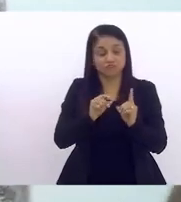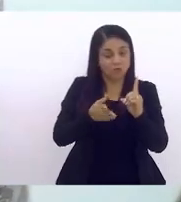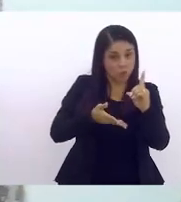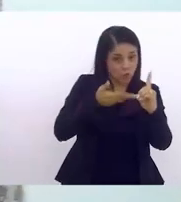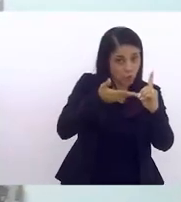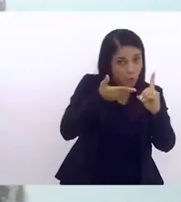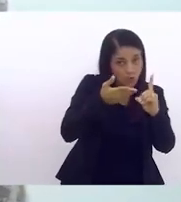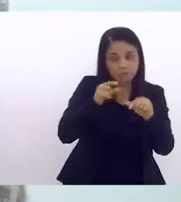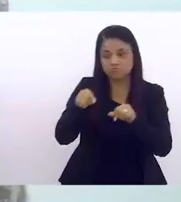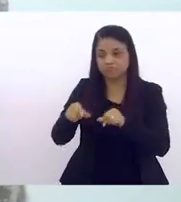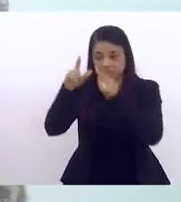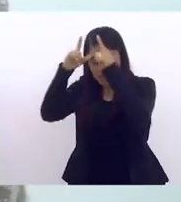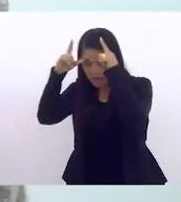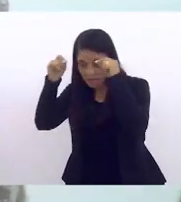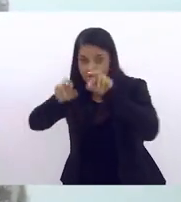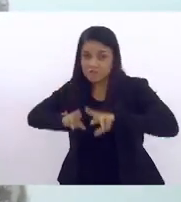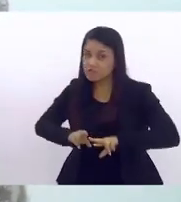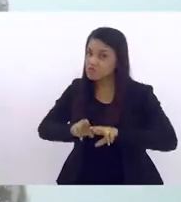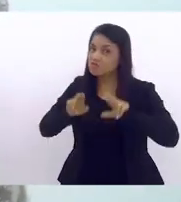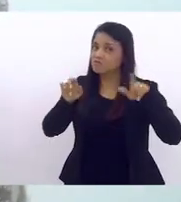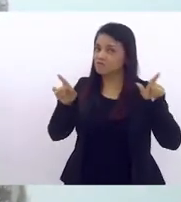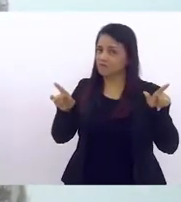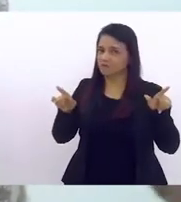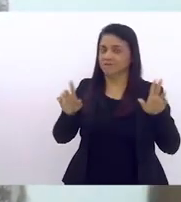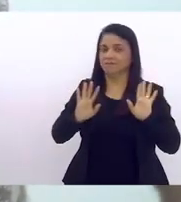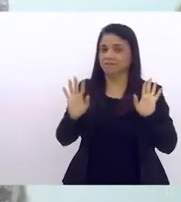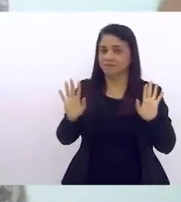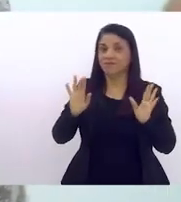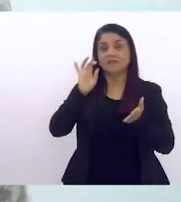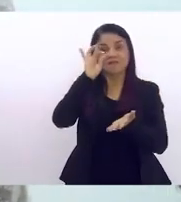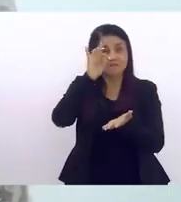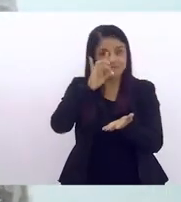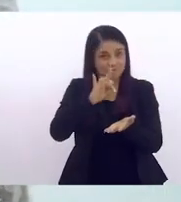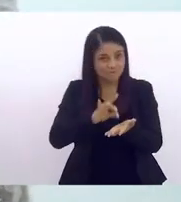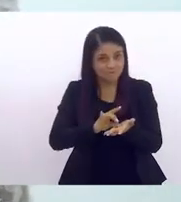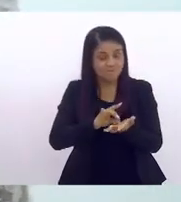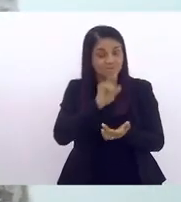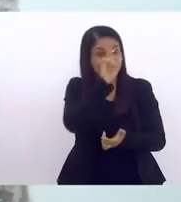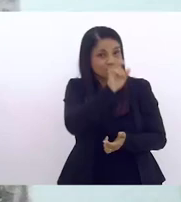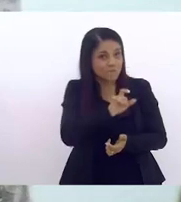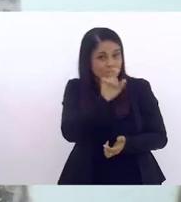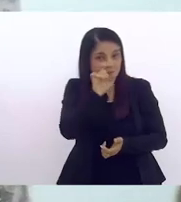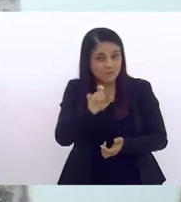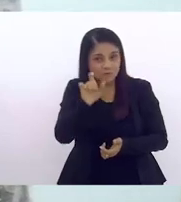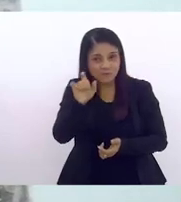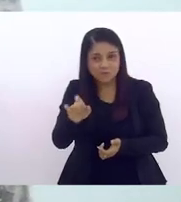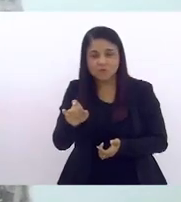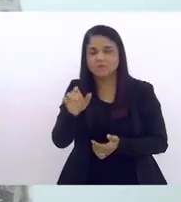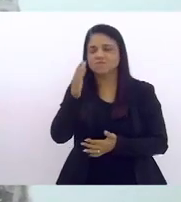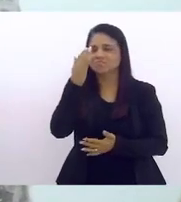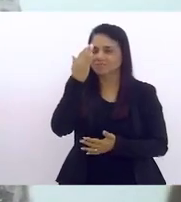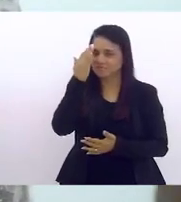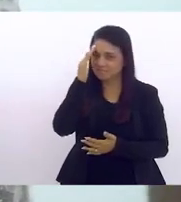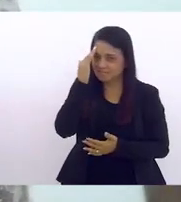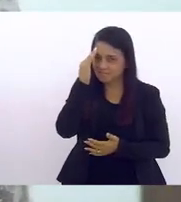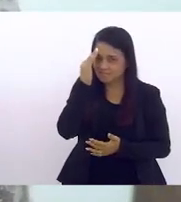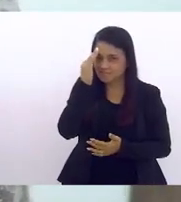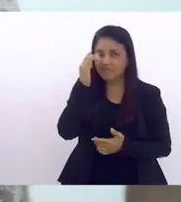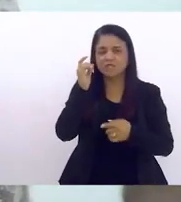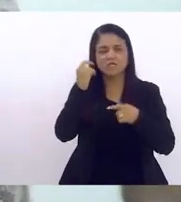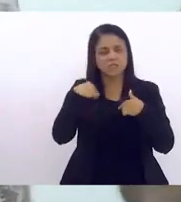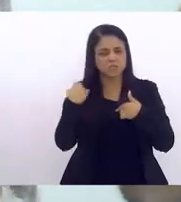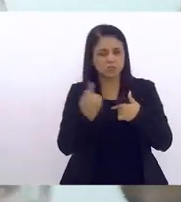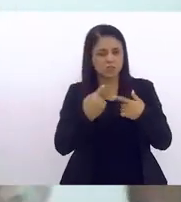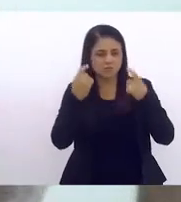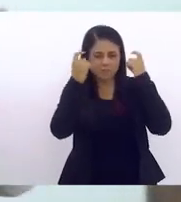Bom, e, na verdade, as pessoas finalmente... entenderam, a gente teve uma preocupação